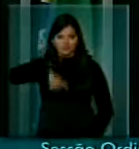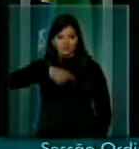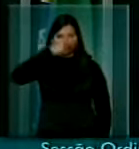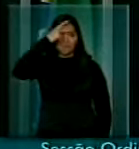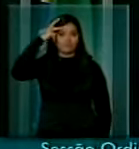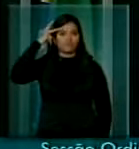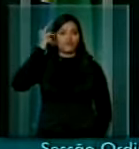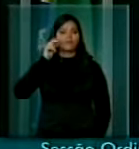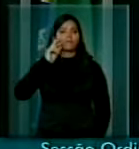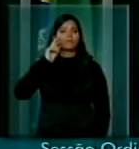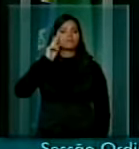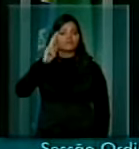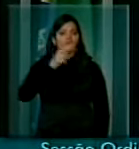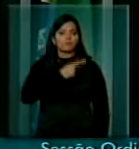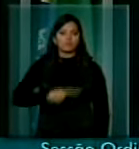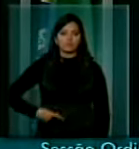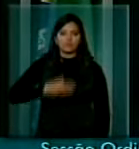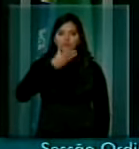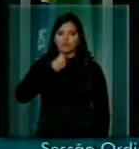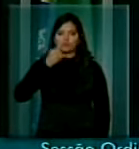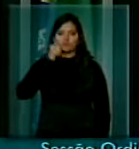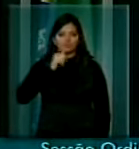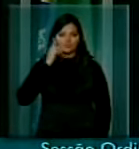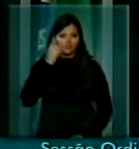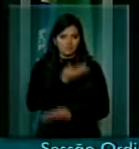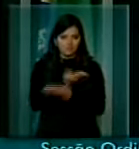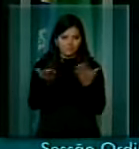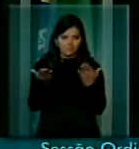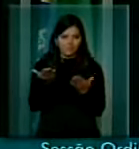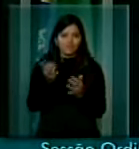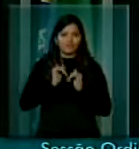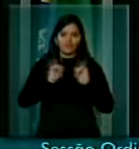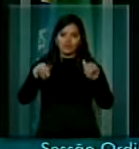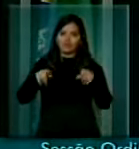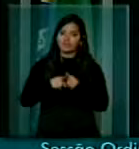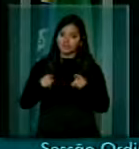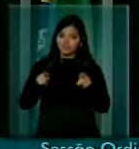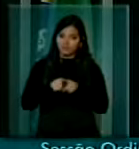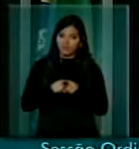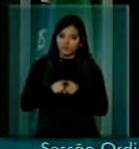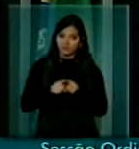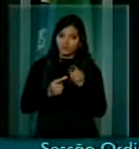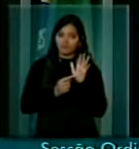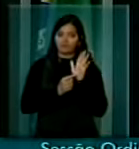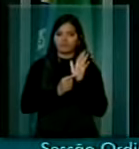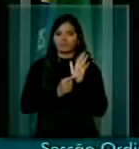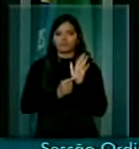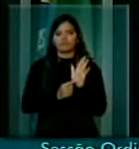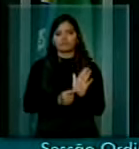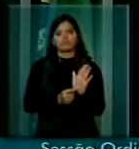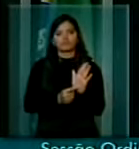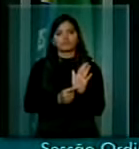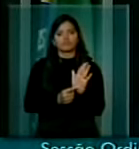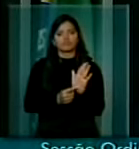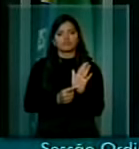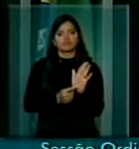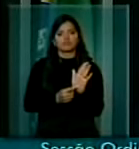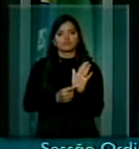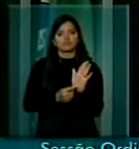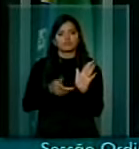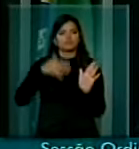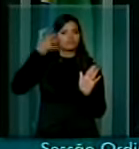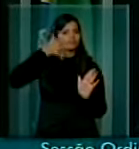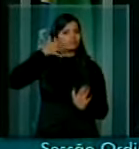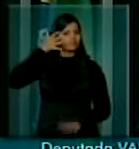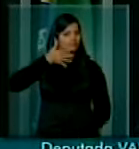Mas, senhor presidente, senhoras deputadas, senhores deputados, eu quero aqui também dizer e já dizer que apresentarei esse parte